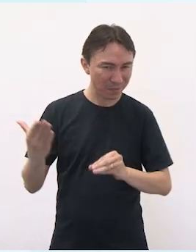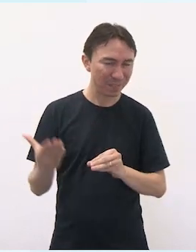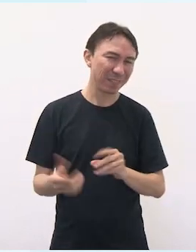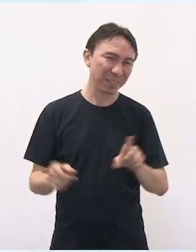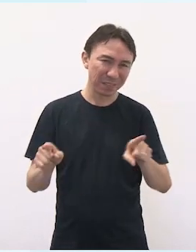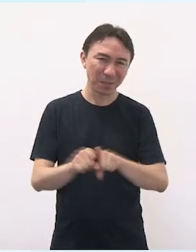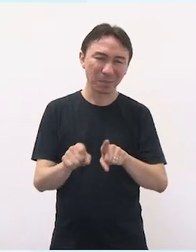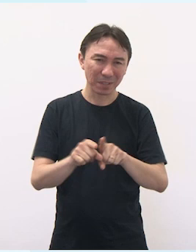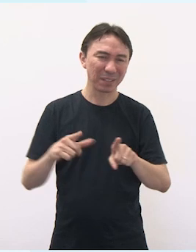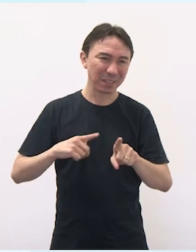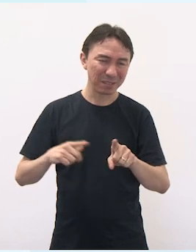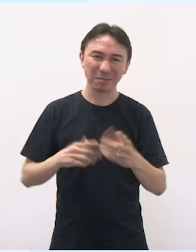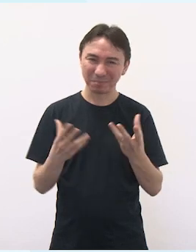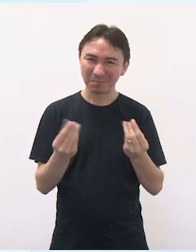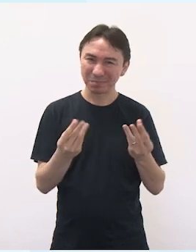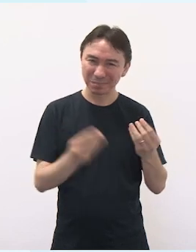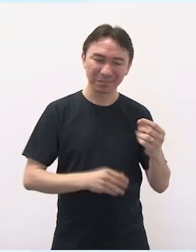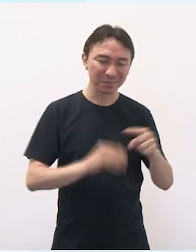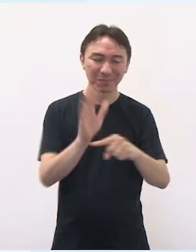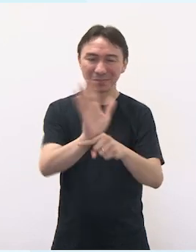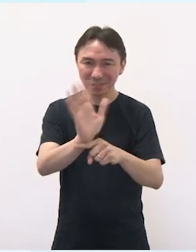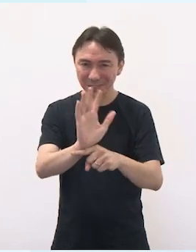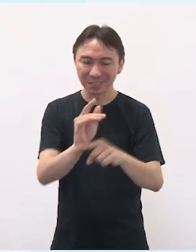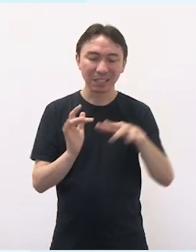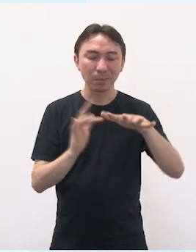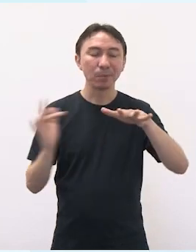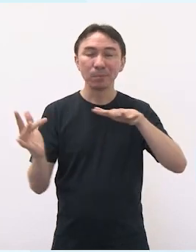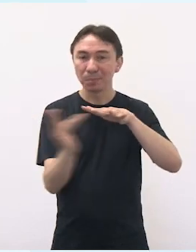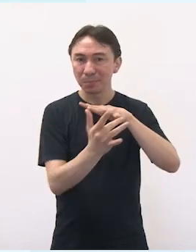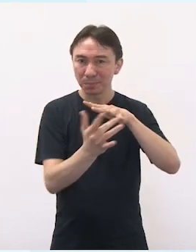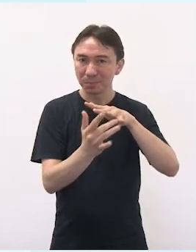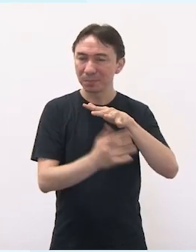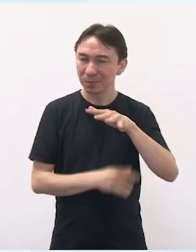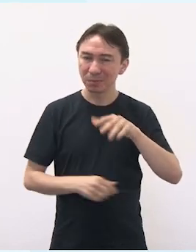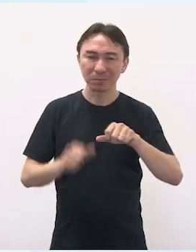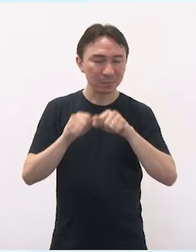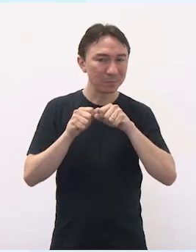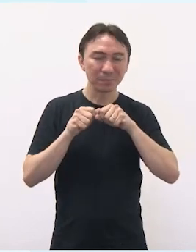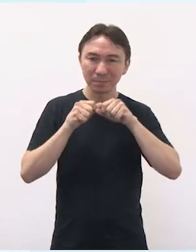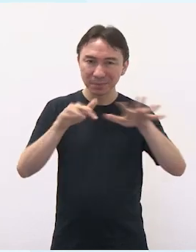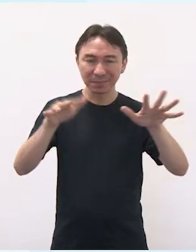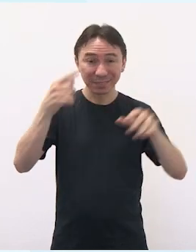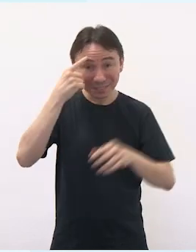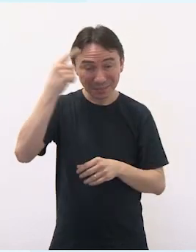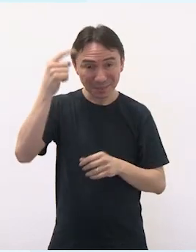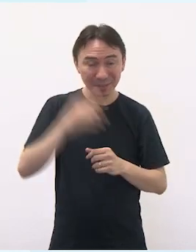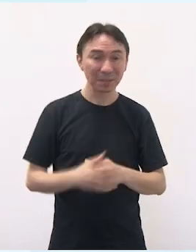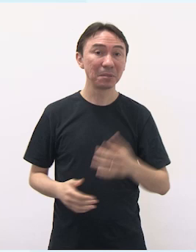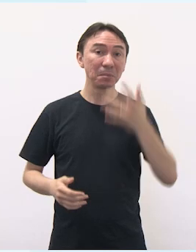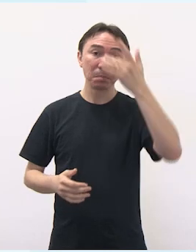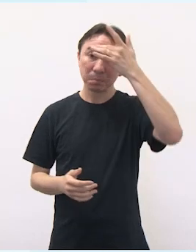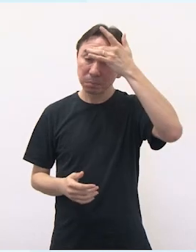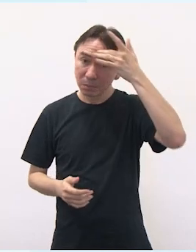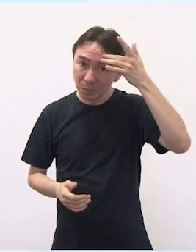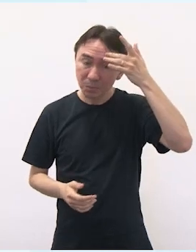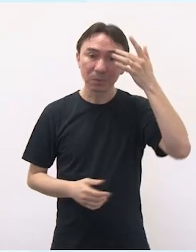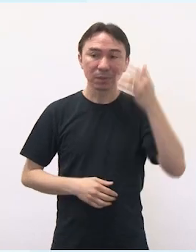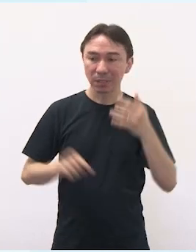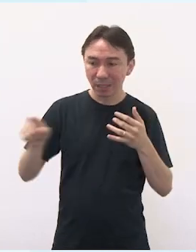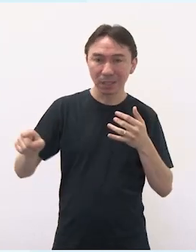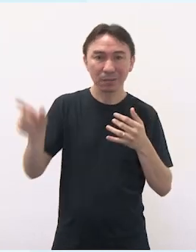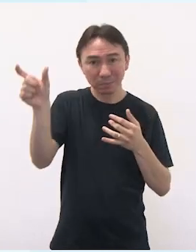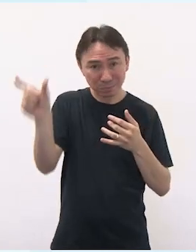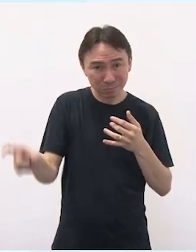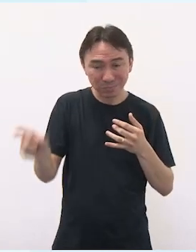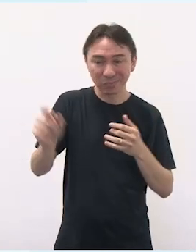nas redes sociais, que talvez vocês se lembrem. Então, tem uma pessoa que faz uma ação positiva por alguém,